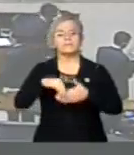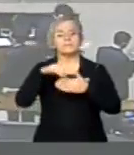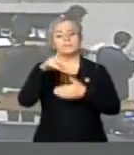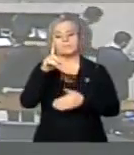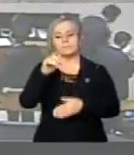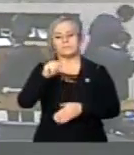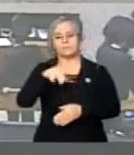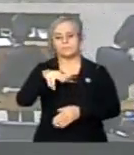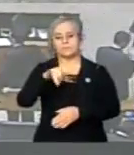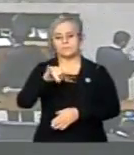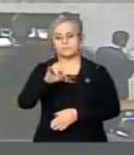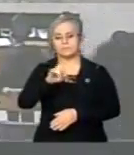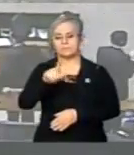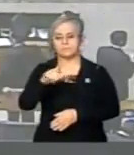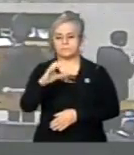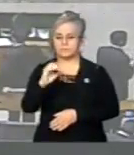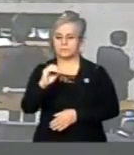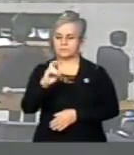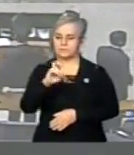Coelho, PSDB.